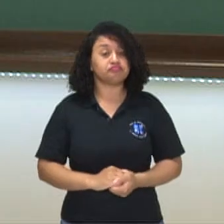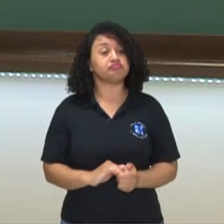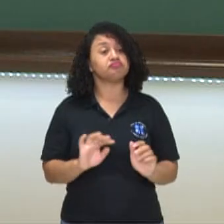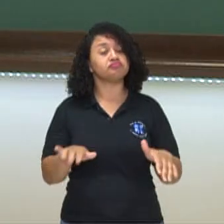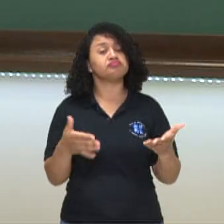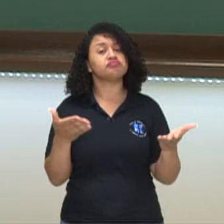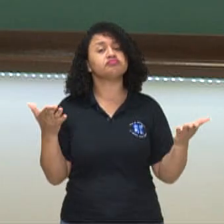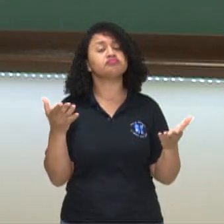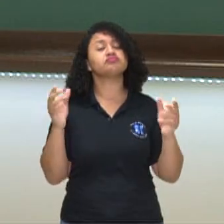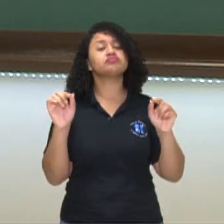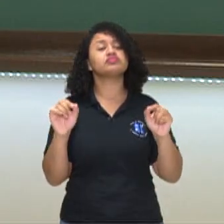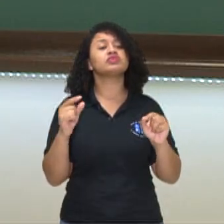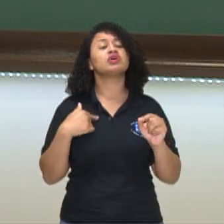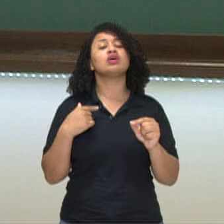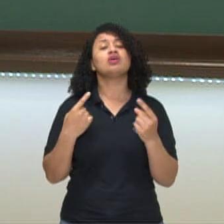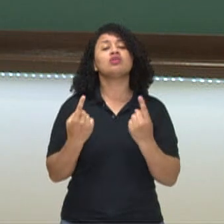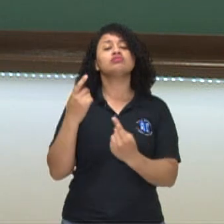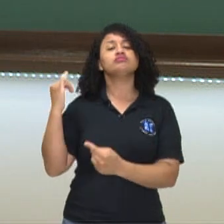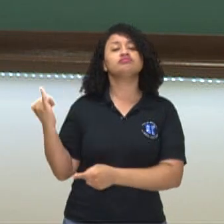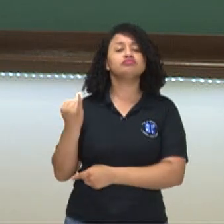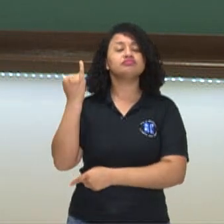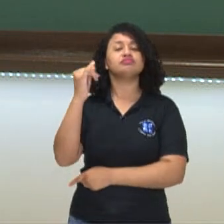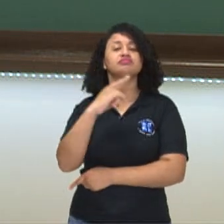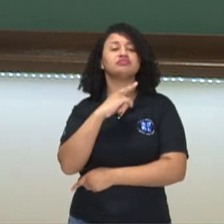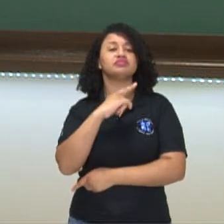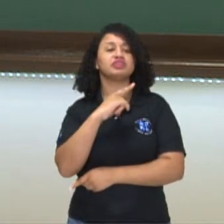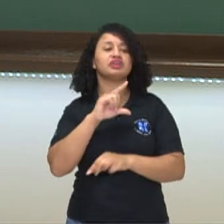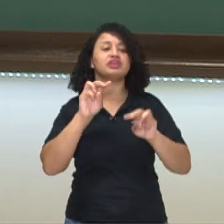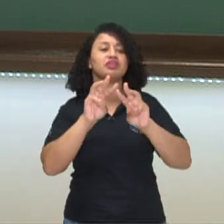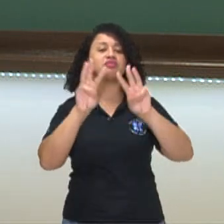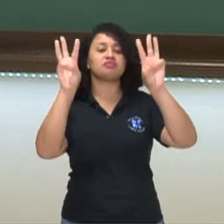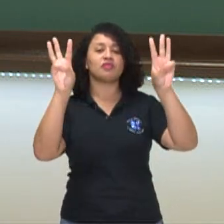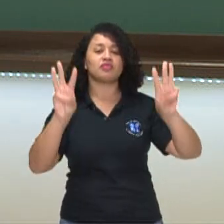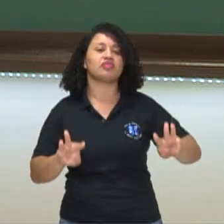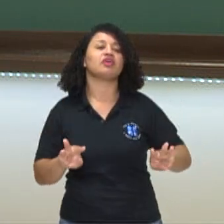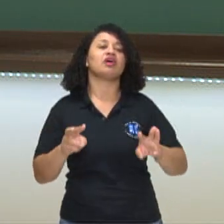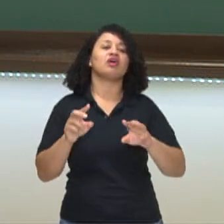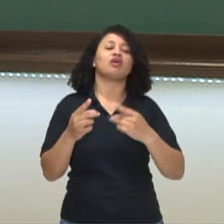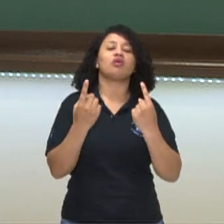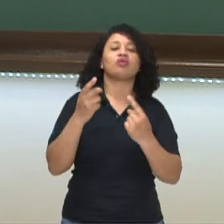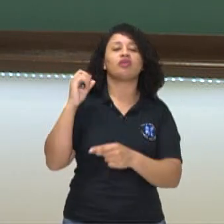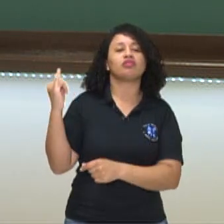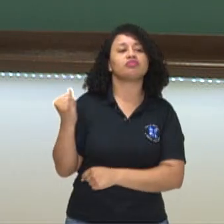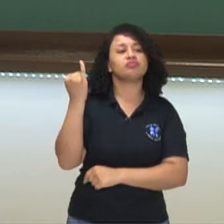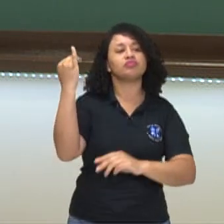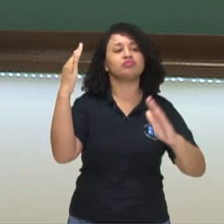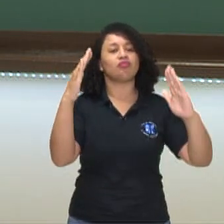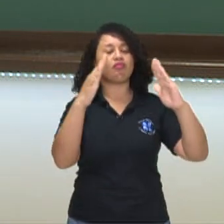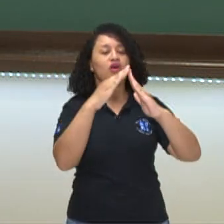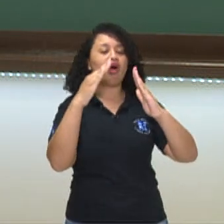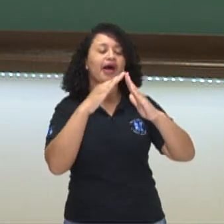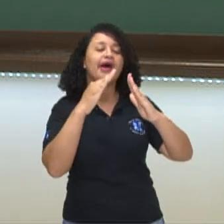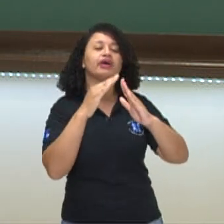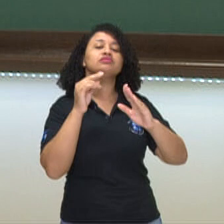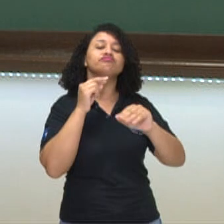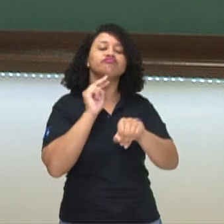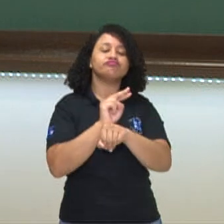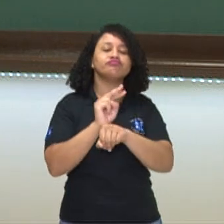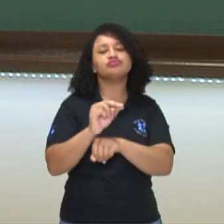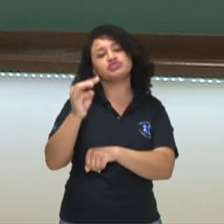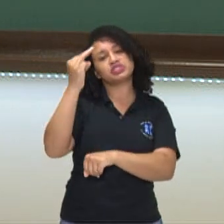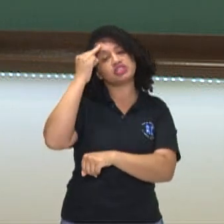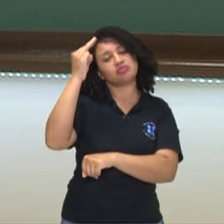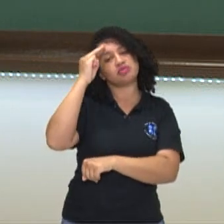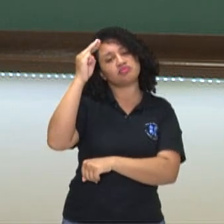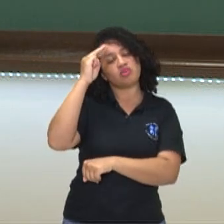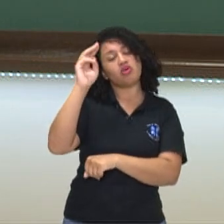gente, né? Qual a importância dos museus, né? Qual a importância dessas casas de conservação da memória para